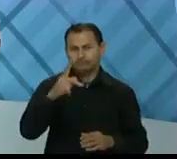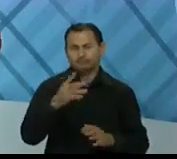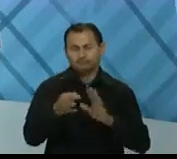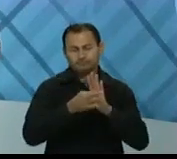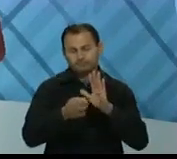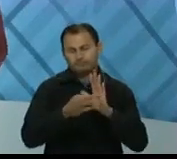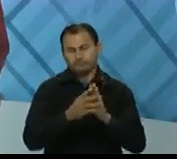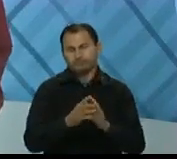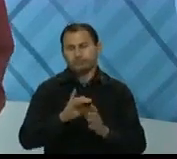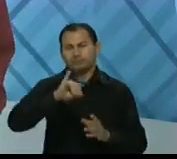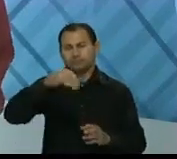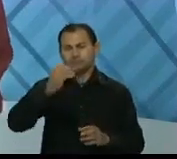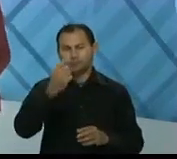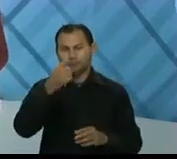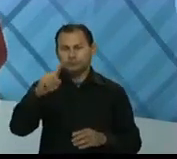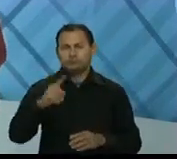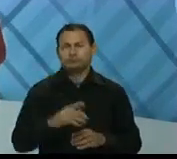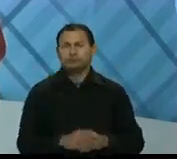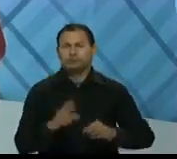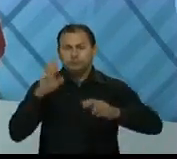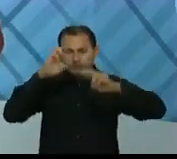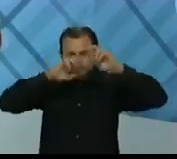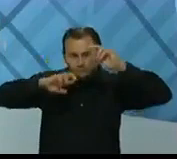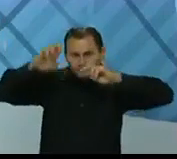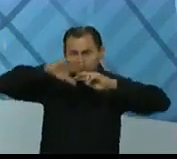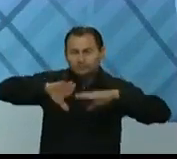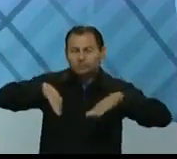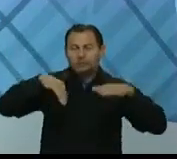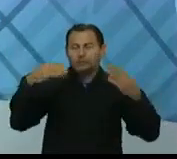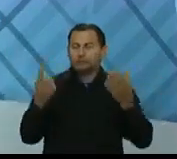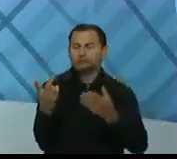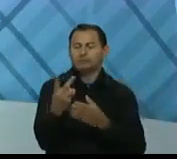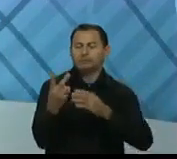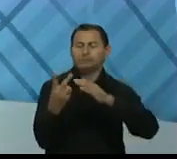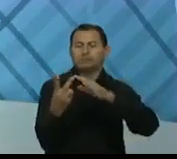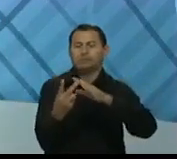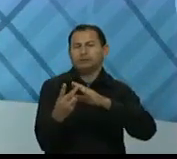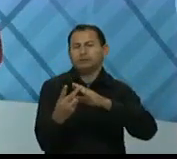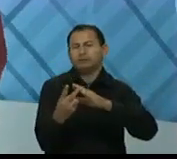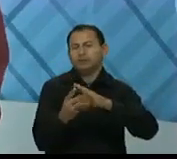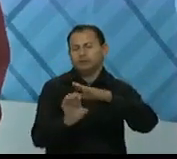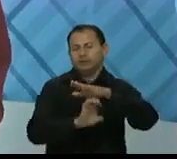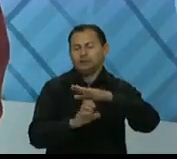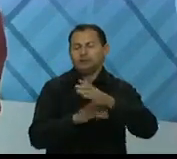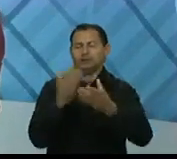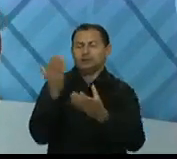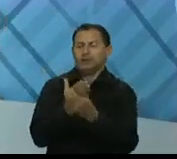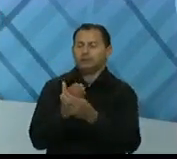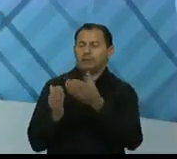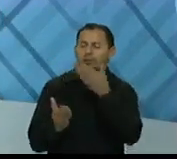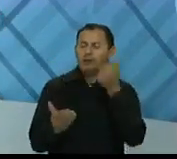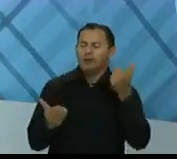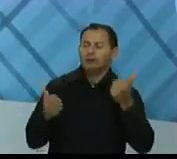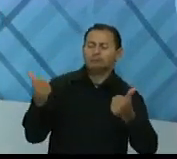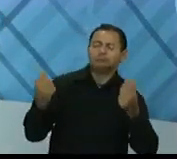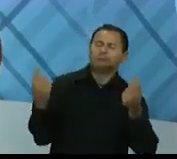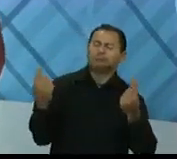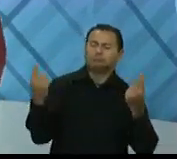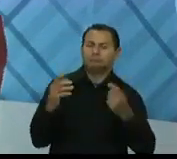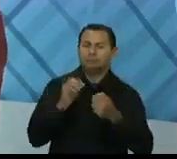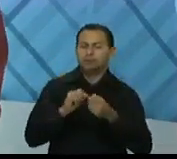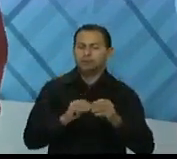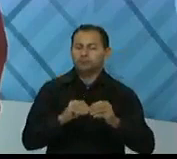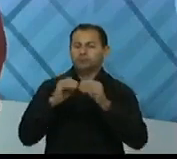proposta ao João? Que é para ele analisar qual das duas companhias de táxi é mais vantajosa para fazer